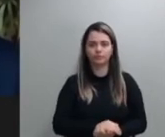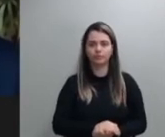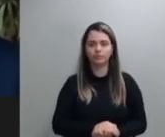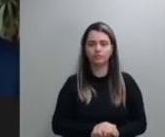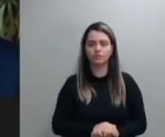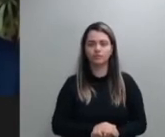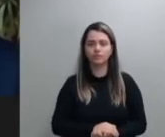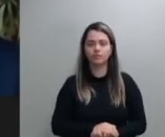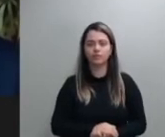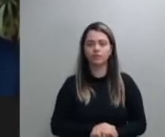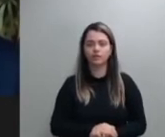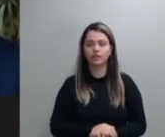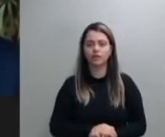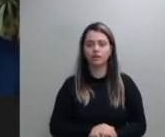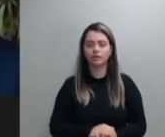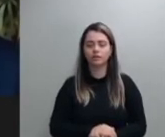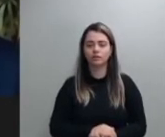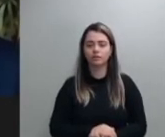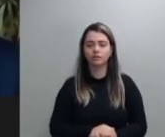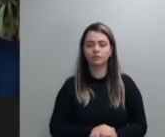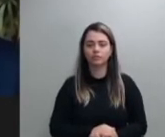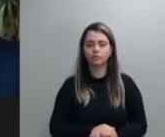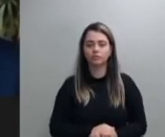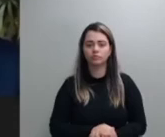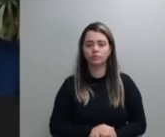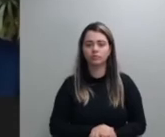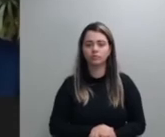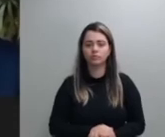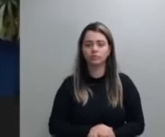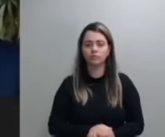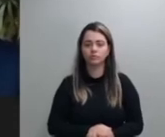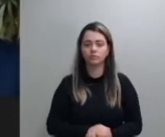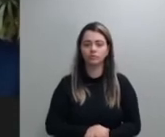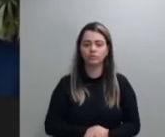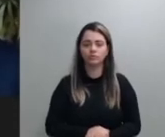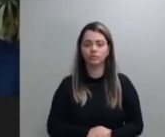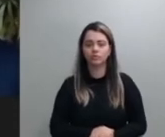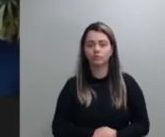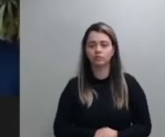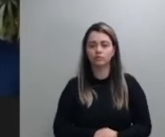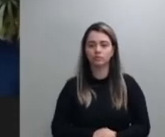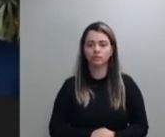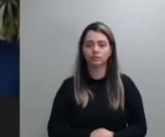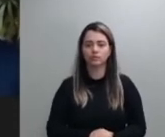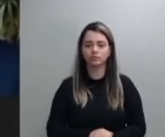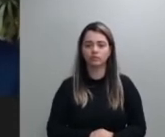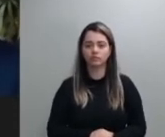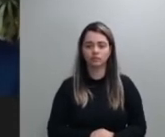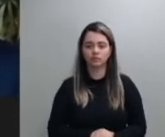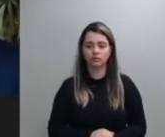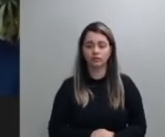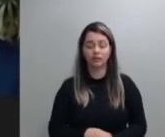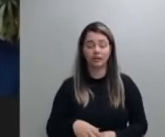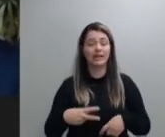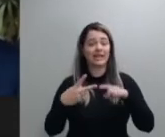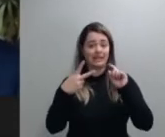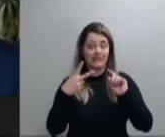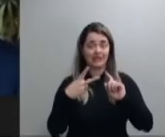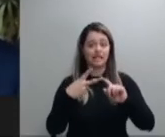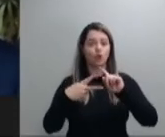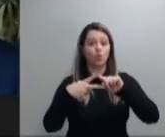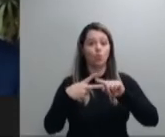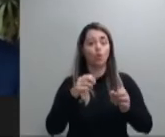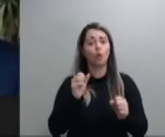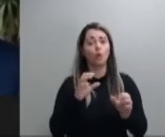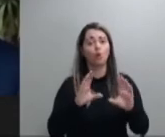é fixada em função da natureza da relação jurídica litigiosa diz o capítulo nono parágrafo segundo a segunda sessão portanto a sessão do direito